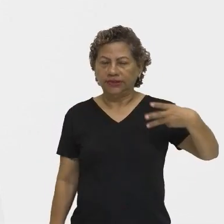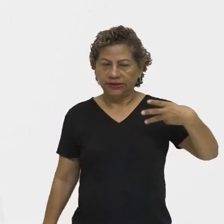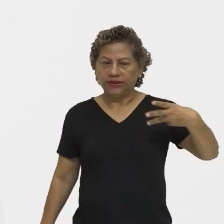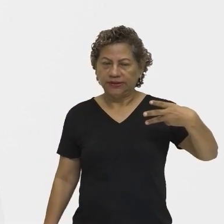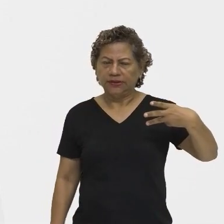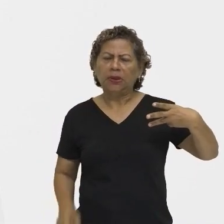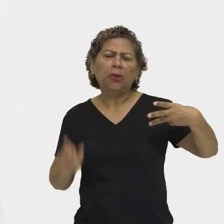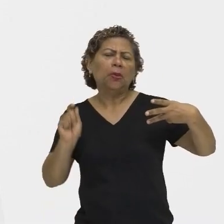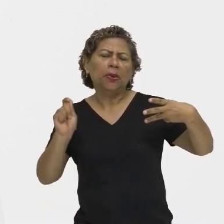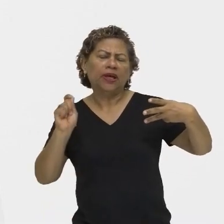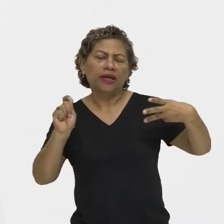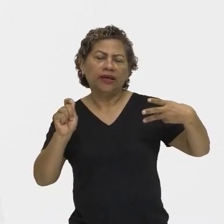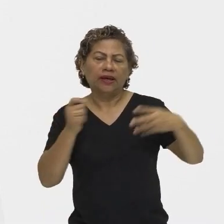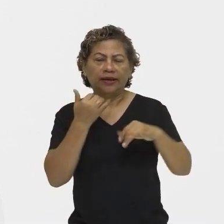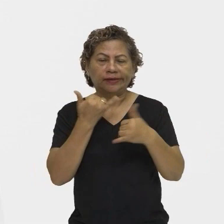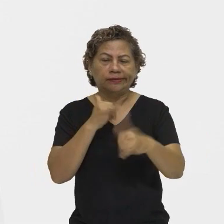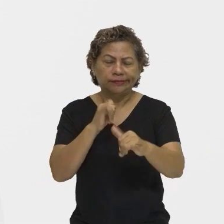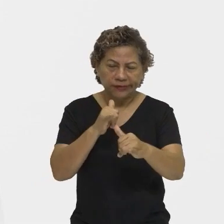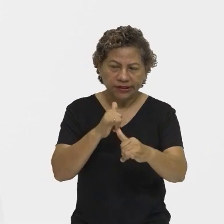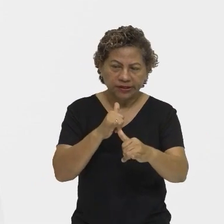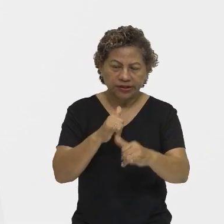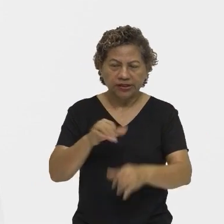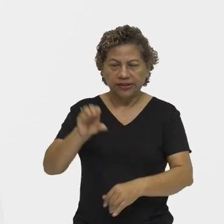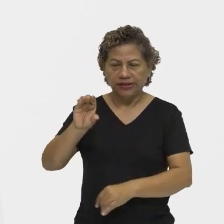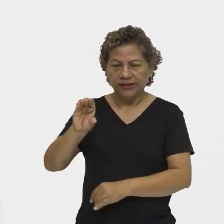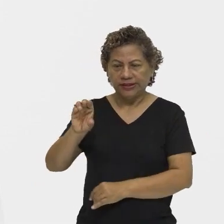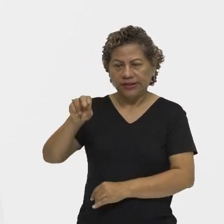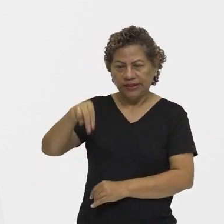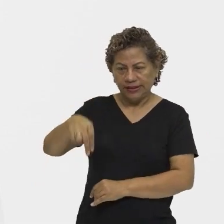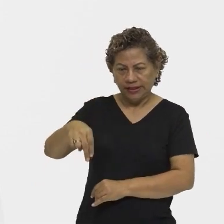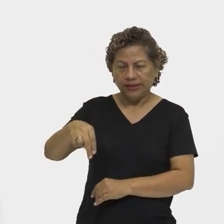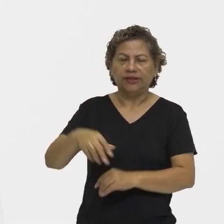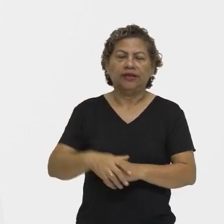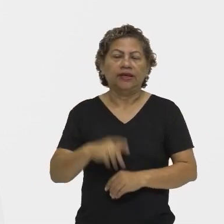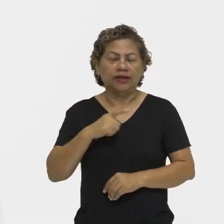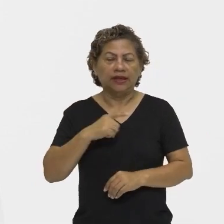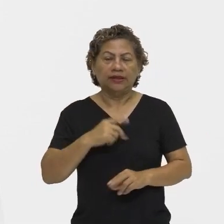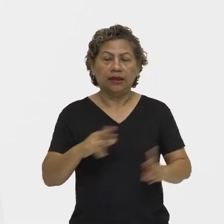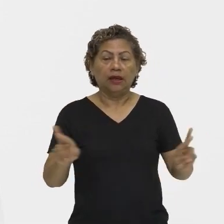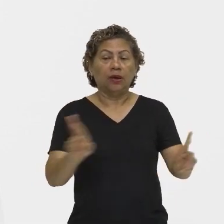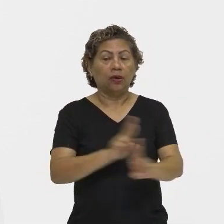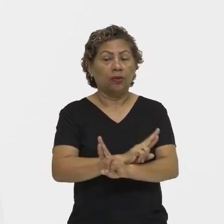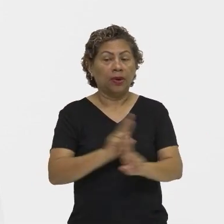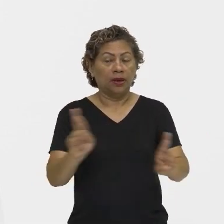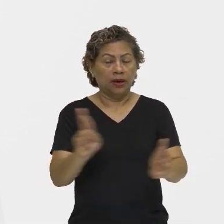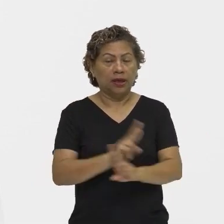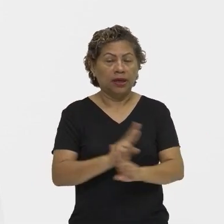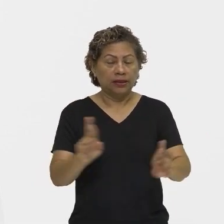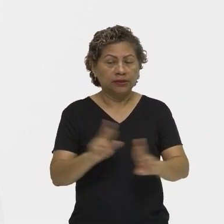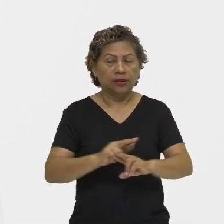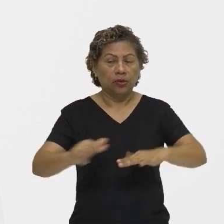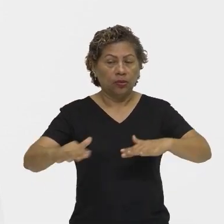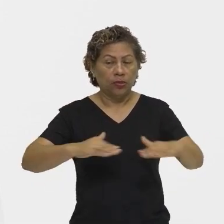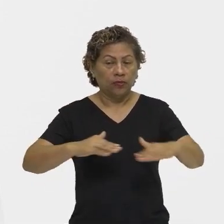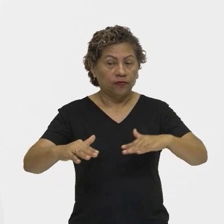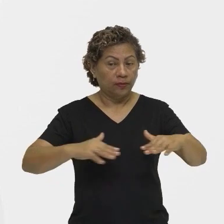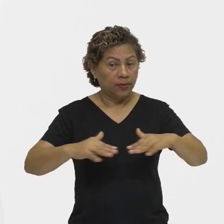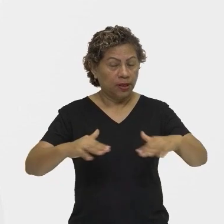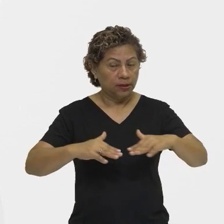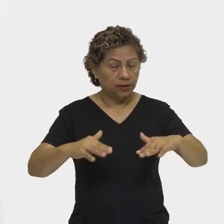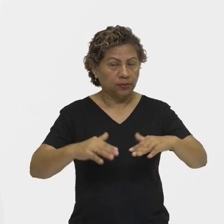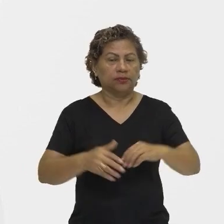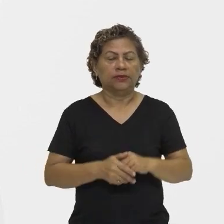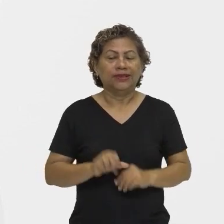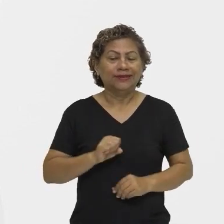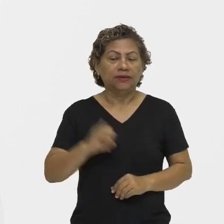Energia cinética, pessoal, ela está associada, ela está relacionada com o movimento.